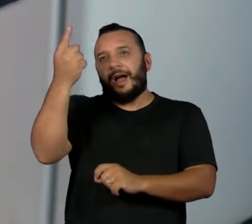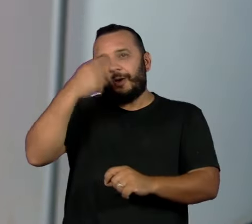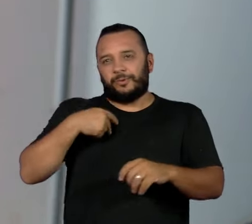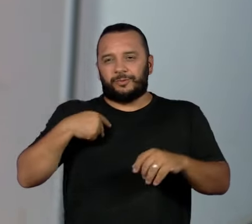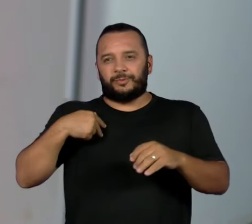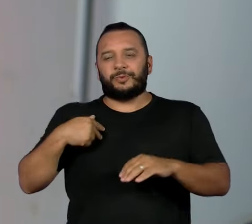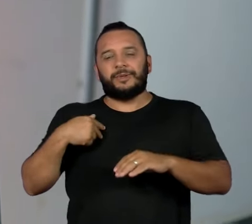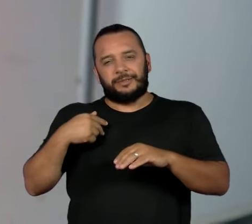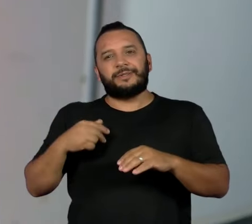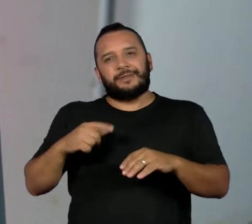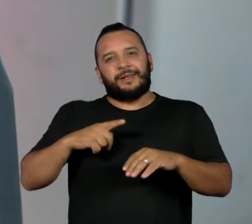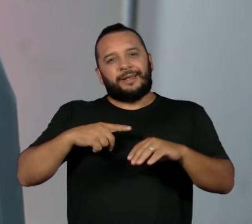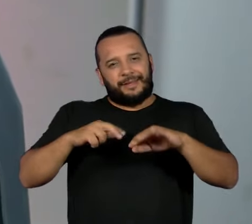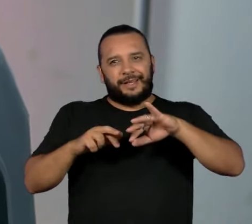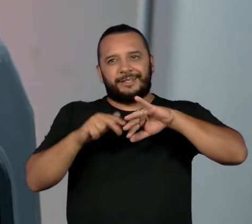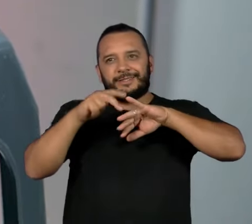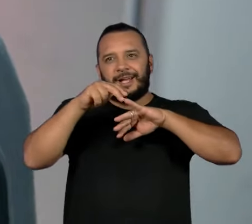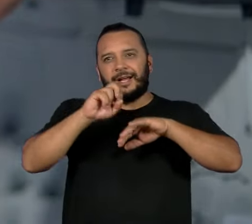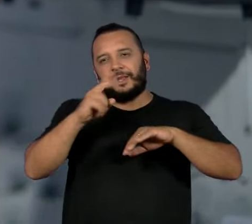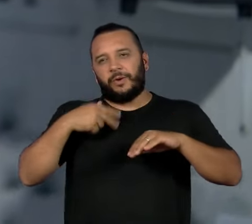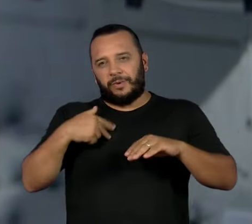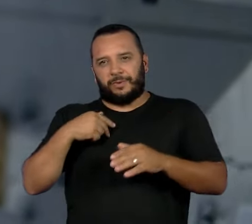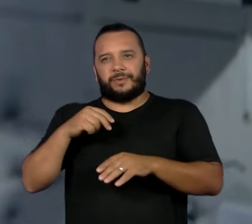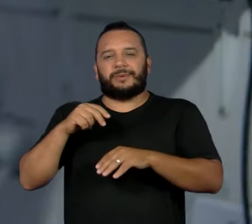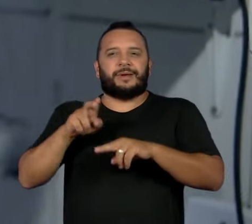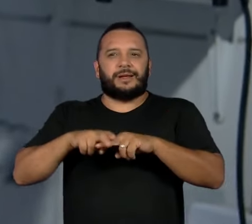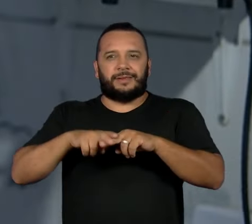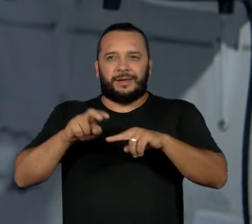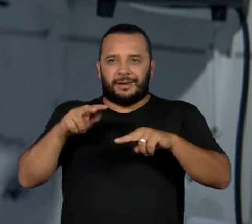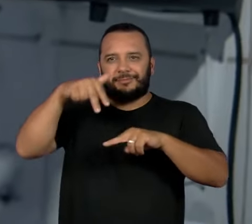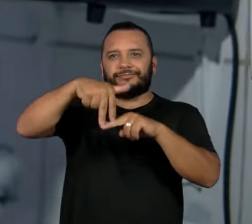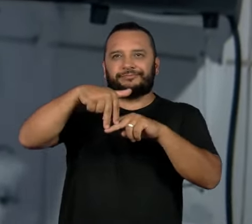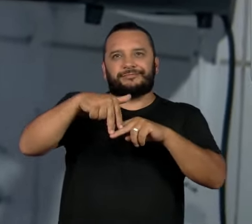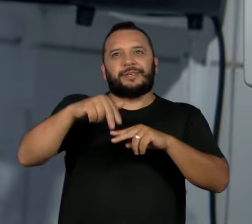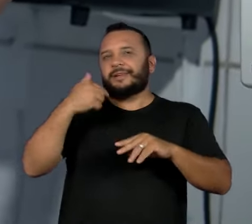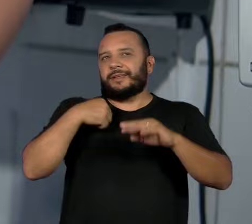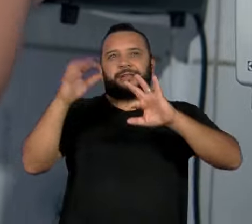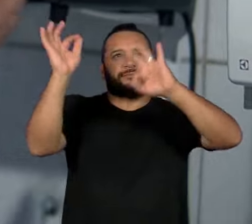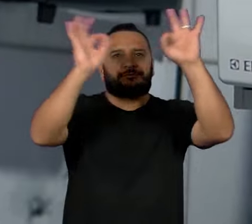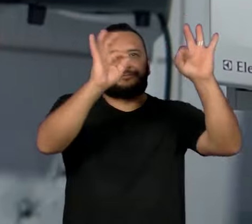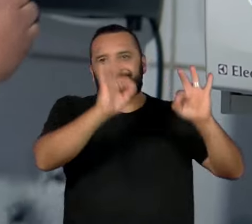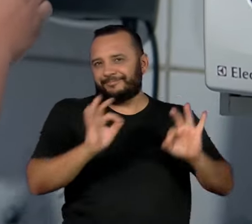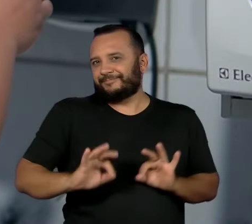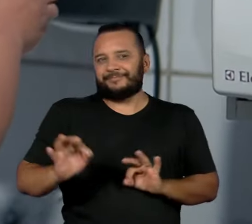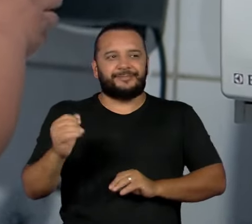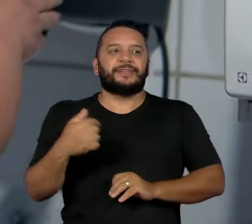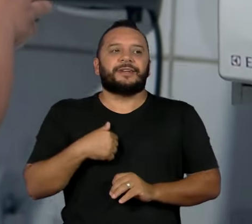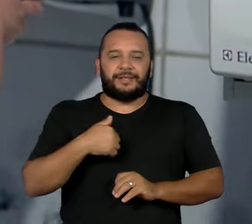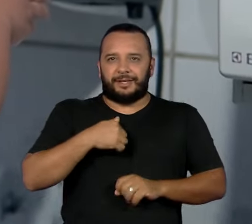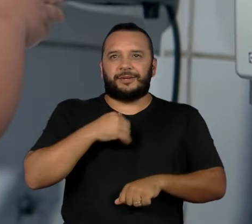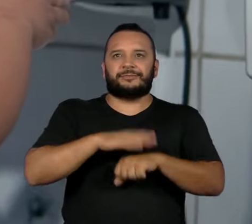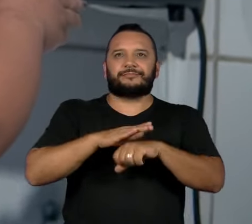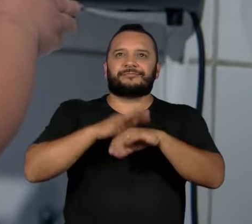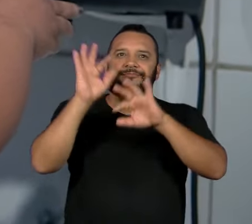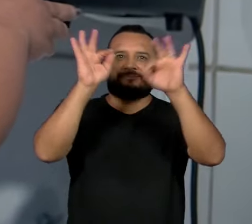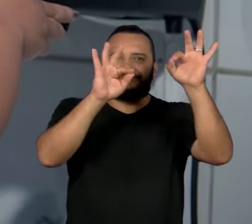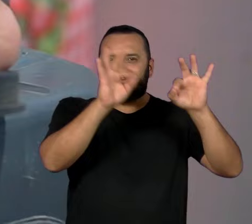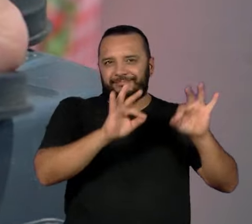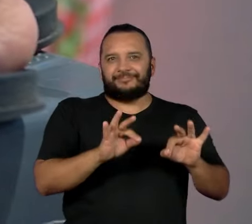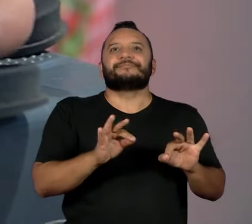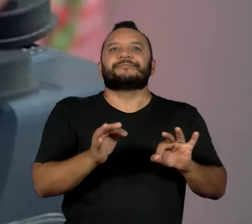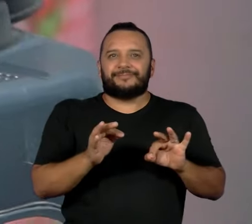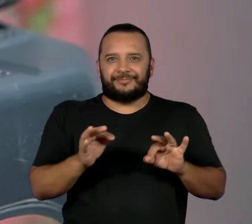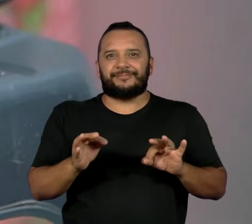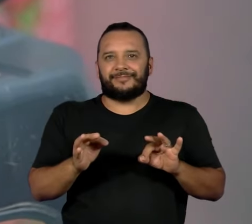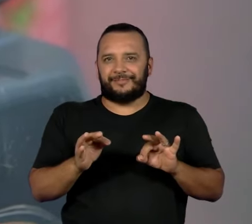se vira, pega uma escadinha, um banquinho, a gente vai se virando, né? Eu me viro ali, eu me viro no forninho, eu me viro